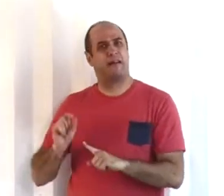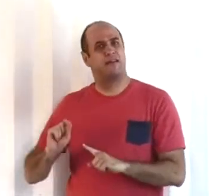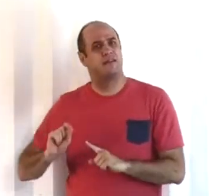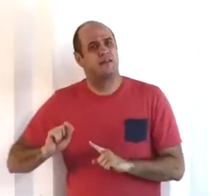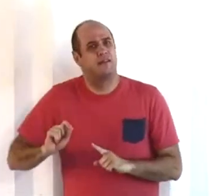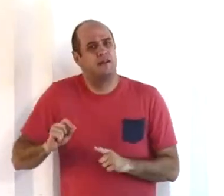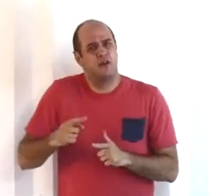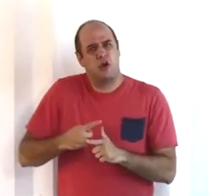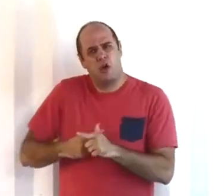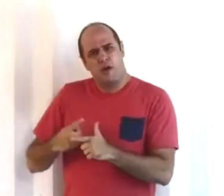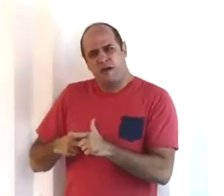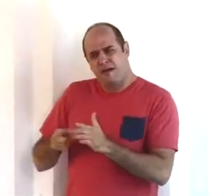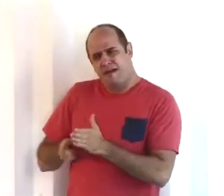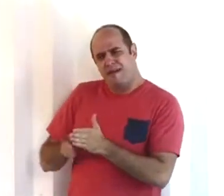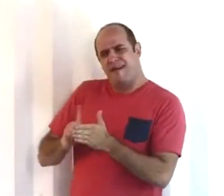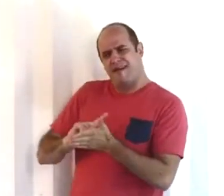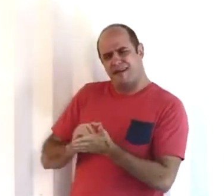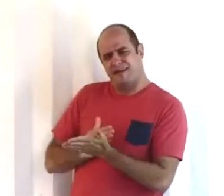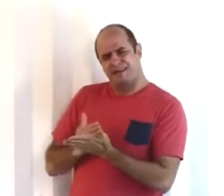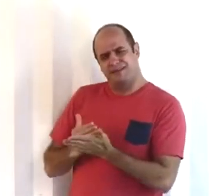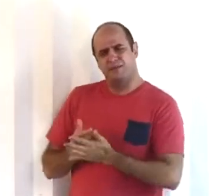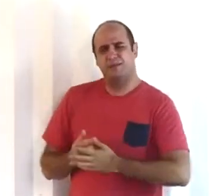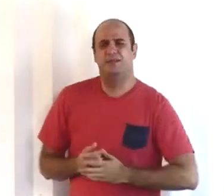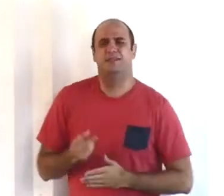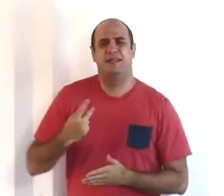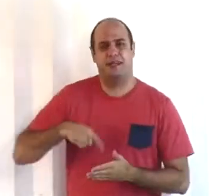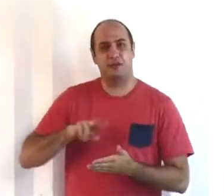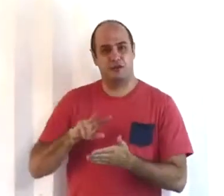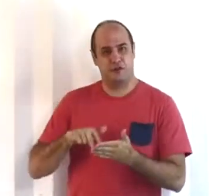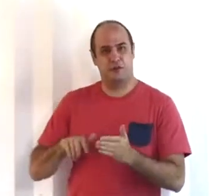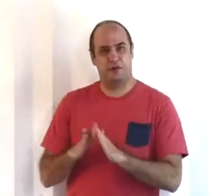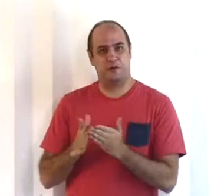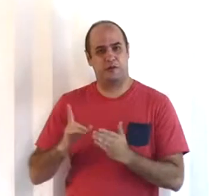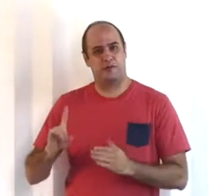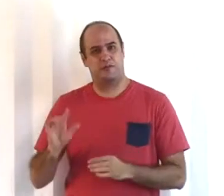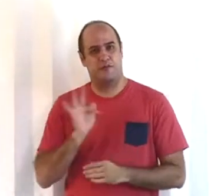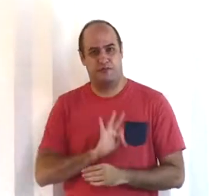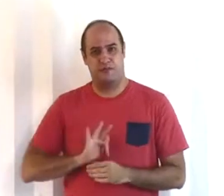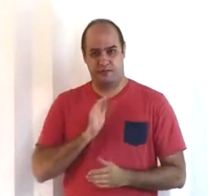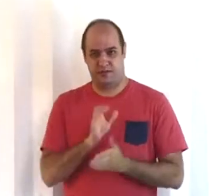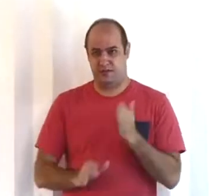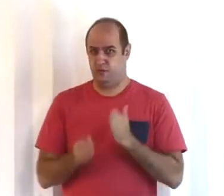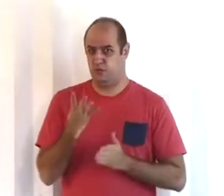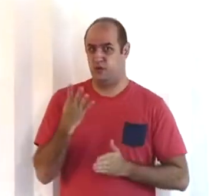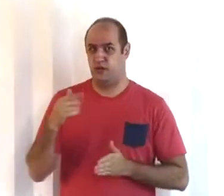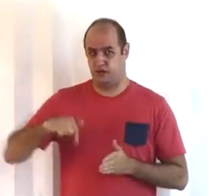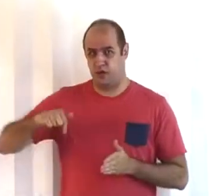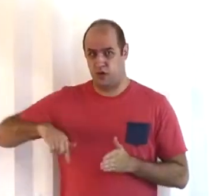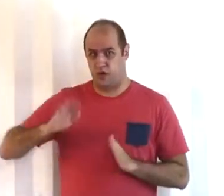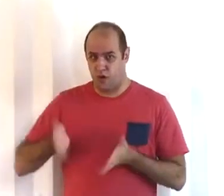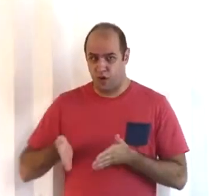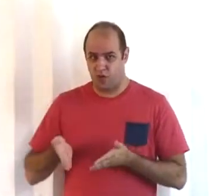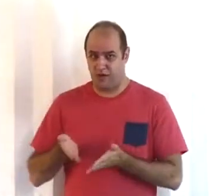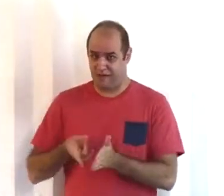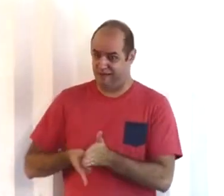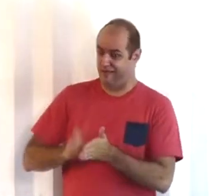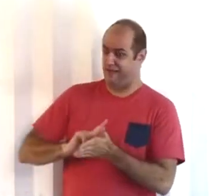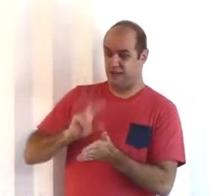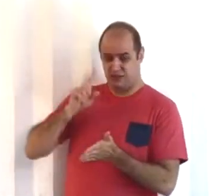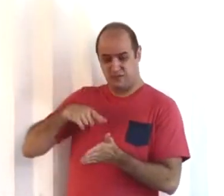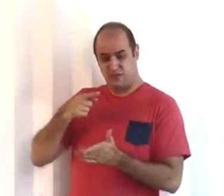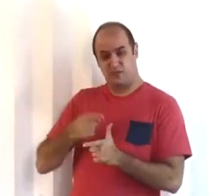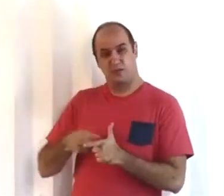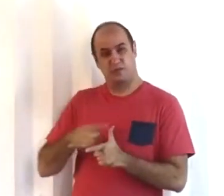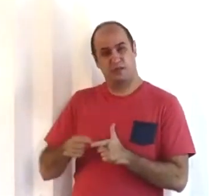pouquinho antes da passagem que nós estamos estudando, que é Filipenses 4, versículos de 1 a 7. O problema é que havia